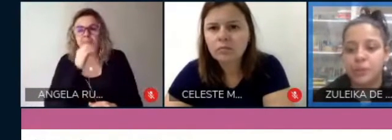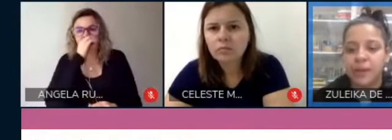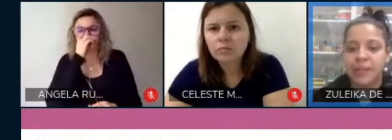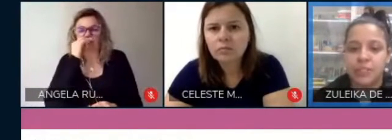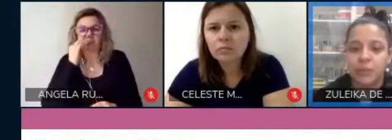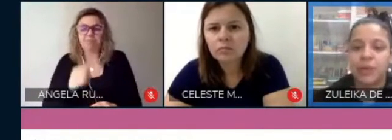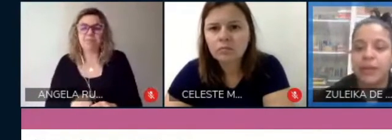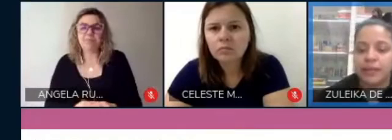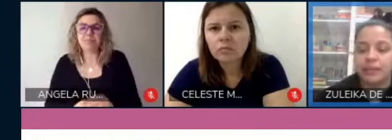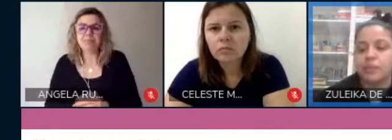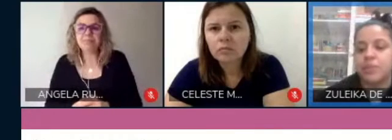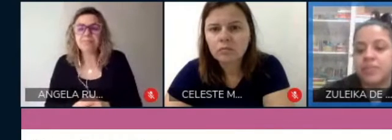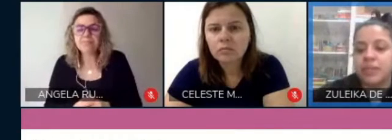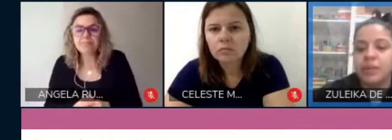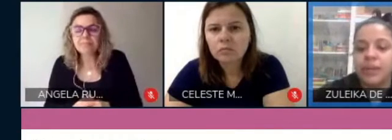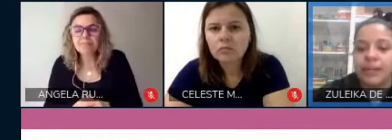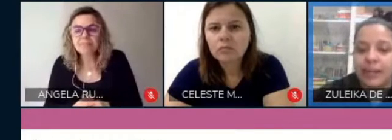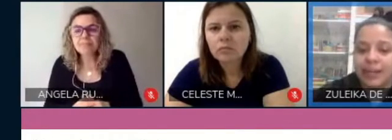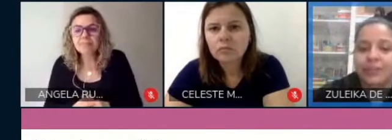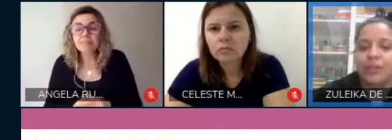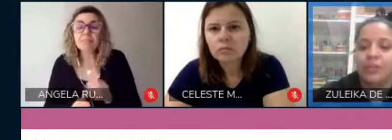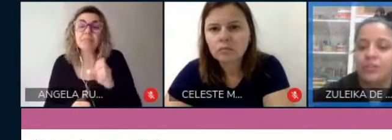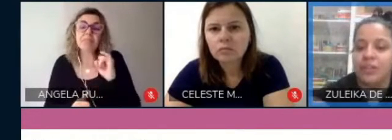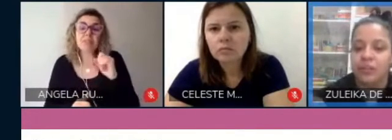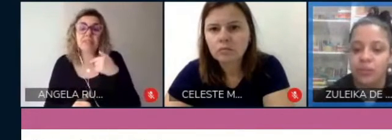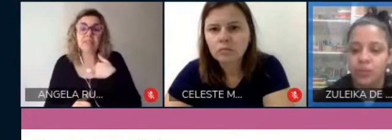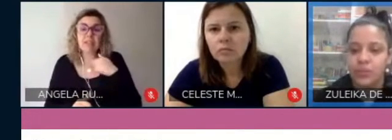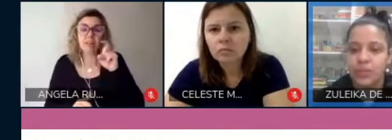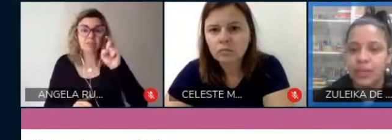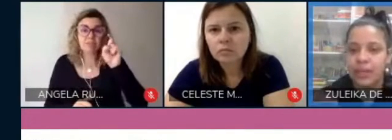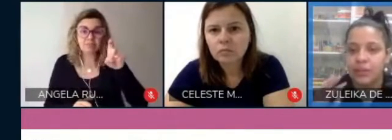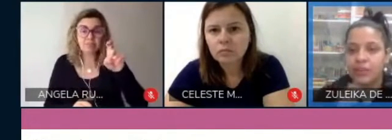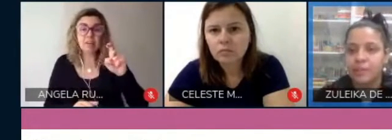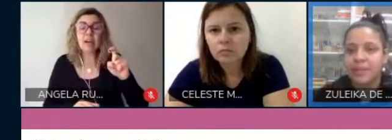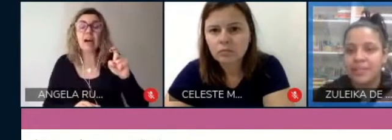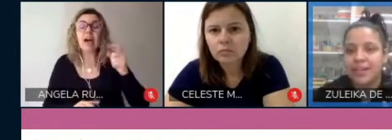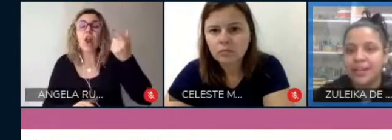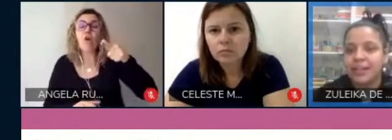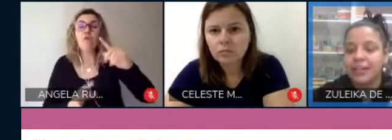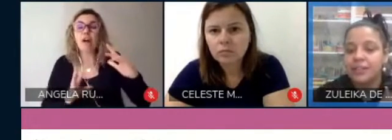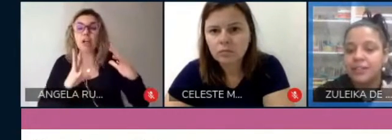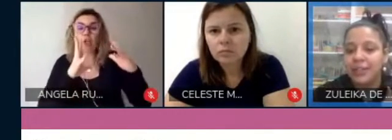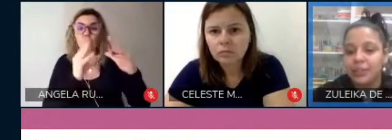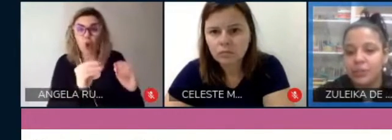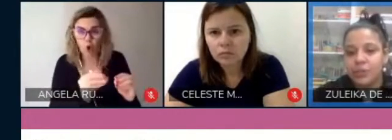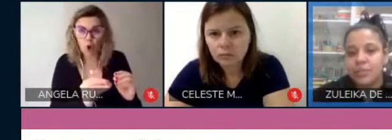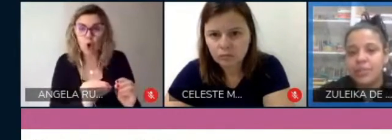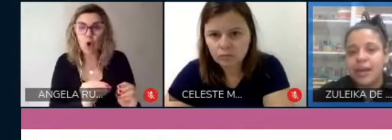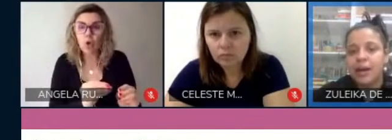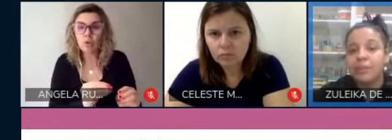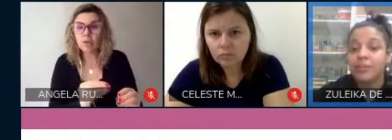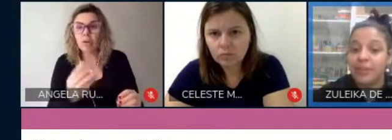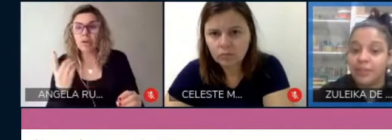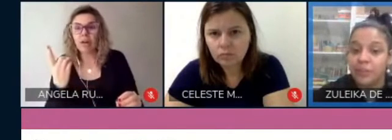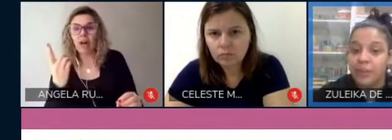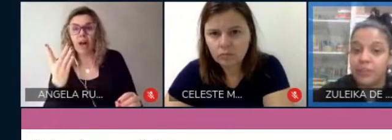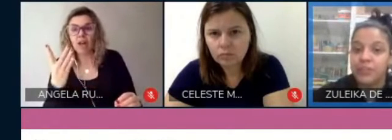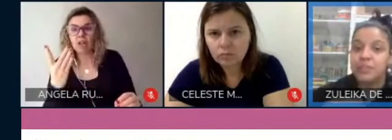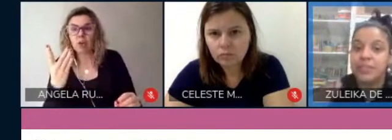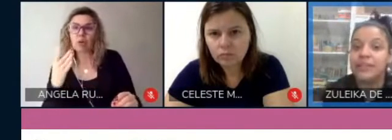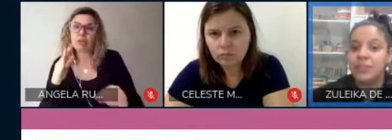pelo prazo de empréstimo. Então, se eu clicar no renovar todos, ele vai passar de 14